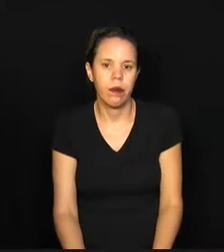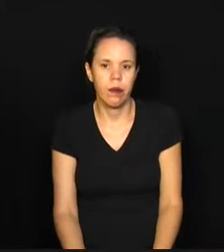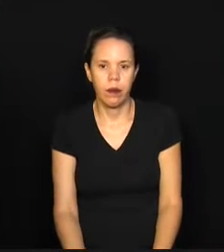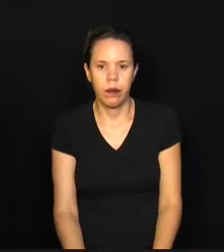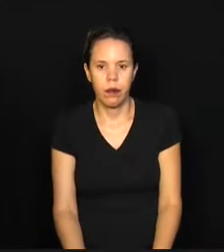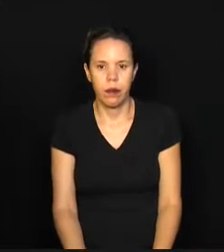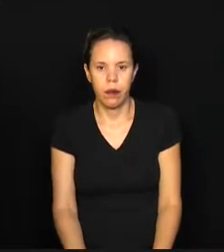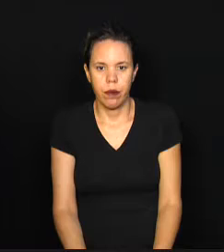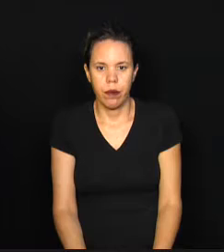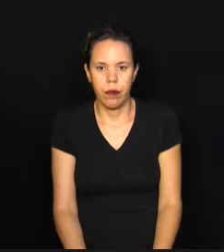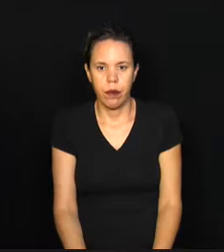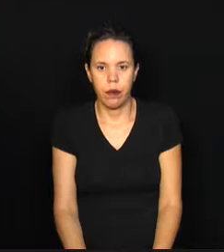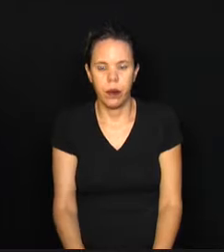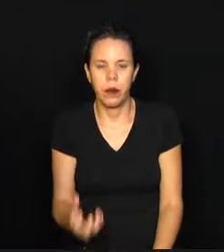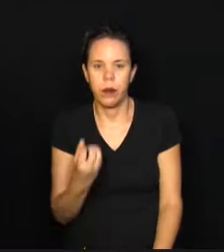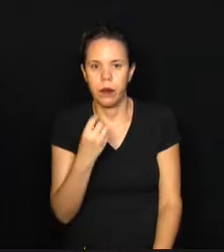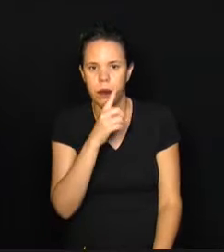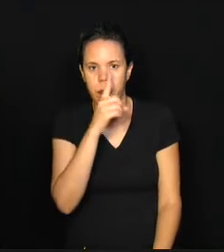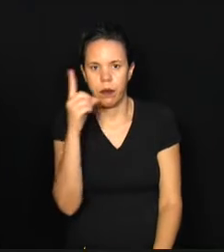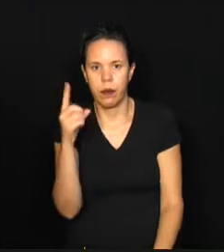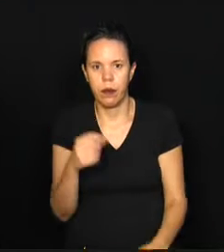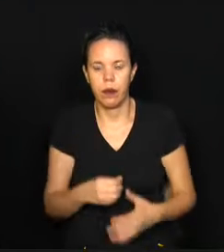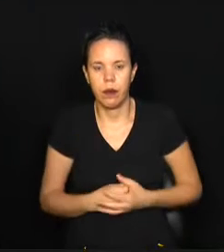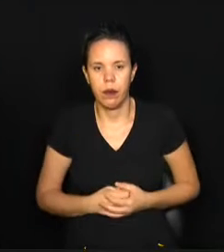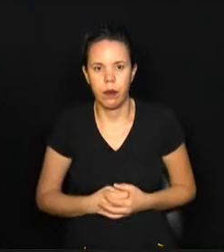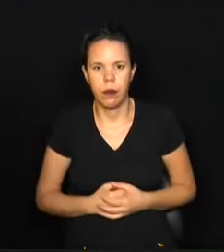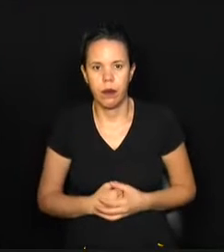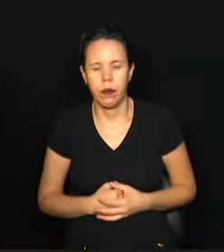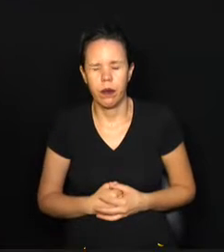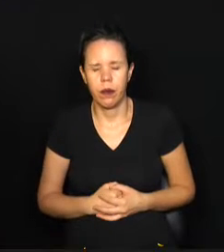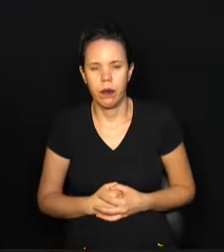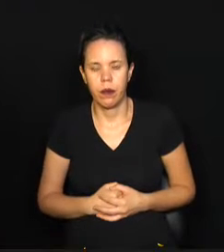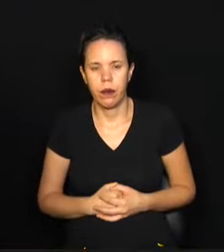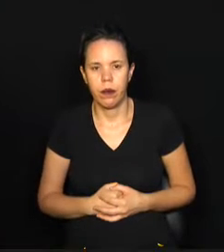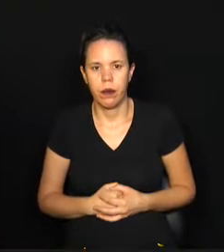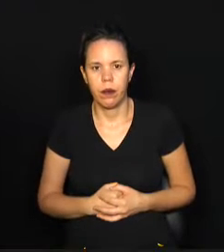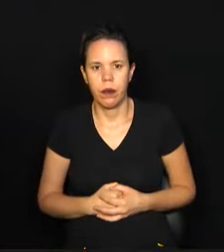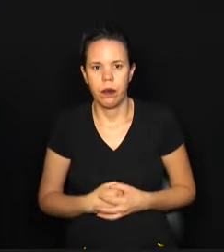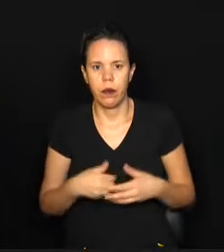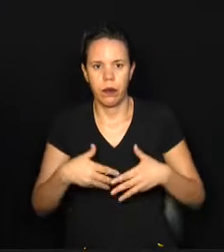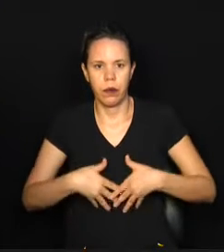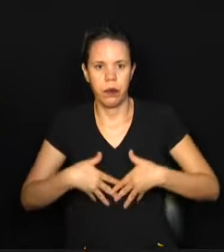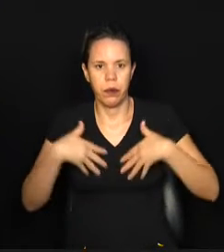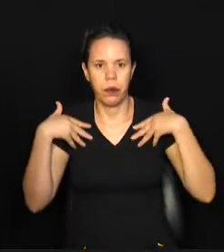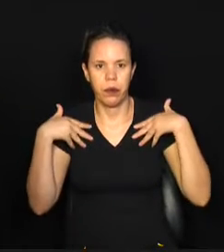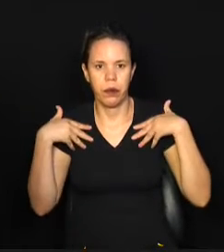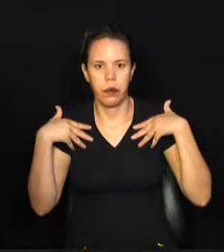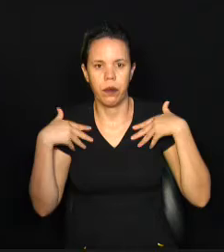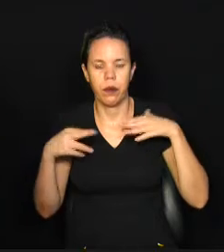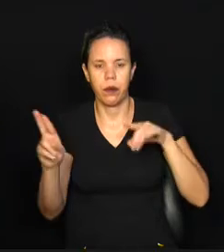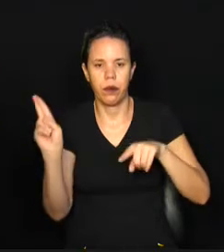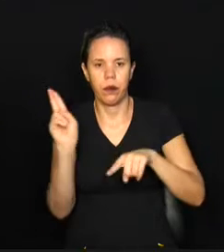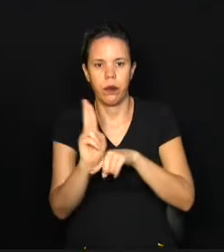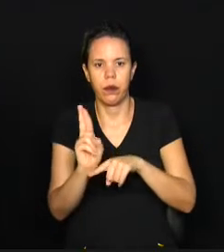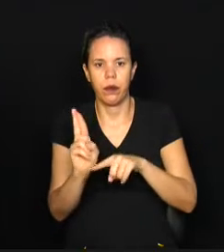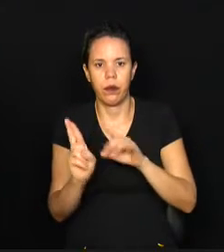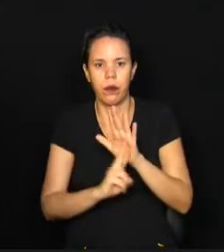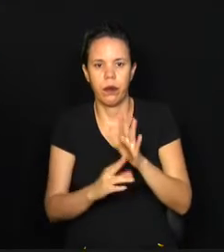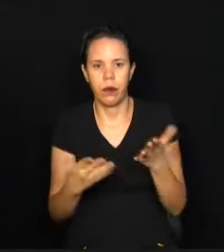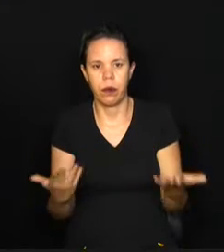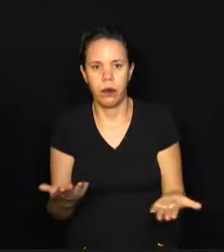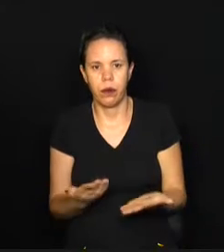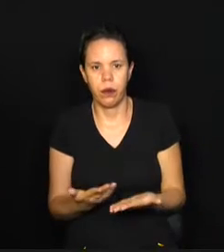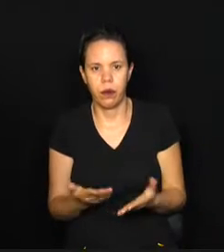Isso, agora pode falar. Muito bom dia. Bom dia. Bom, é com muito orgulho que represento